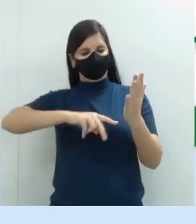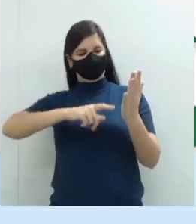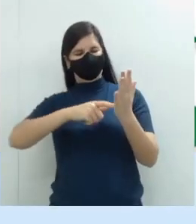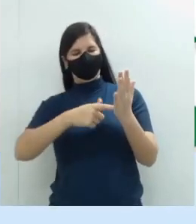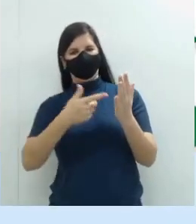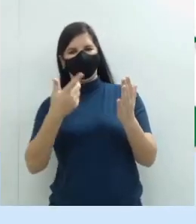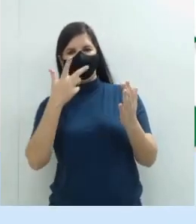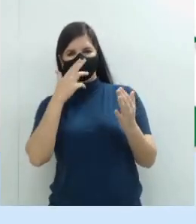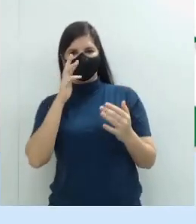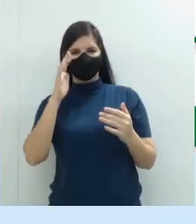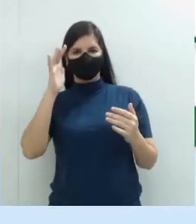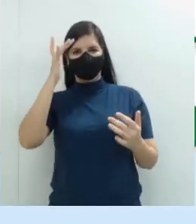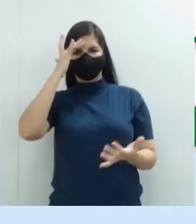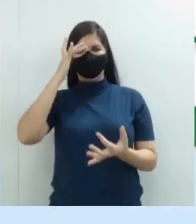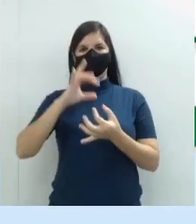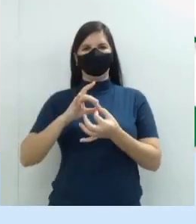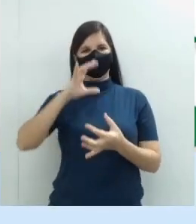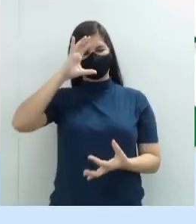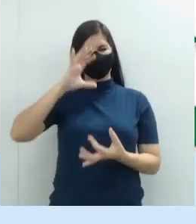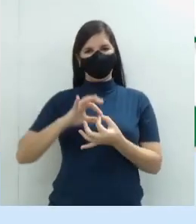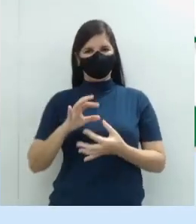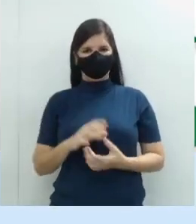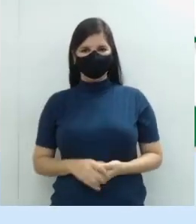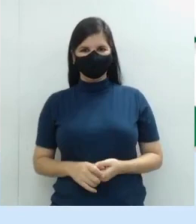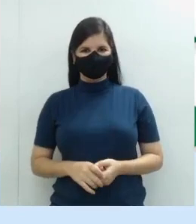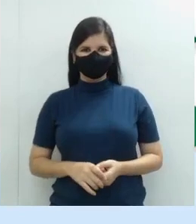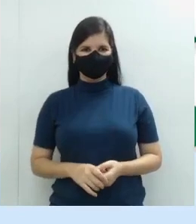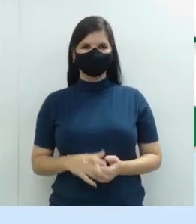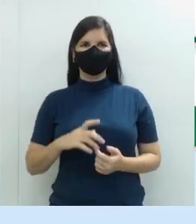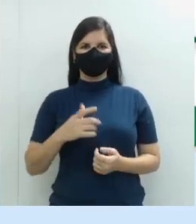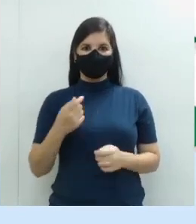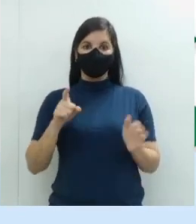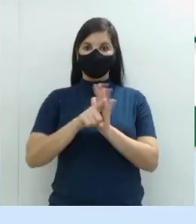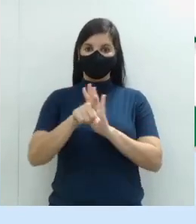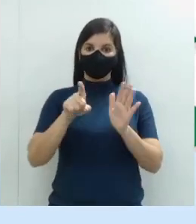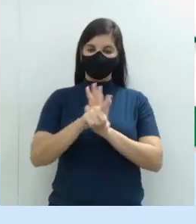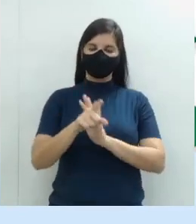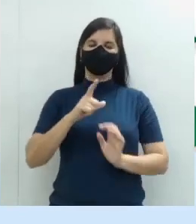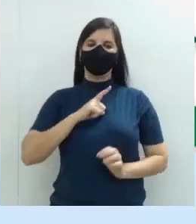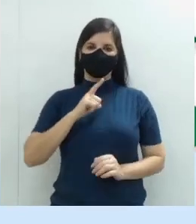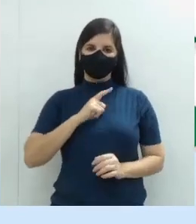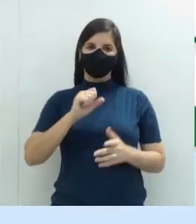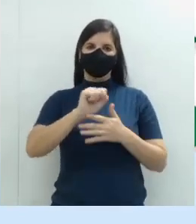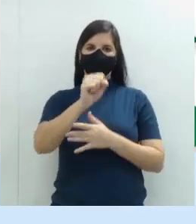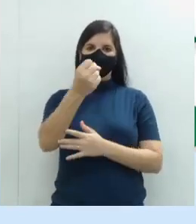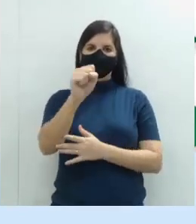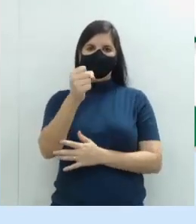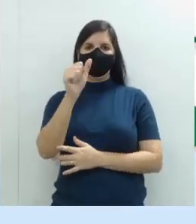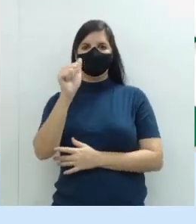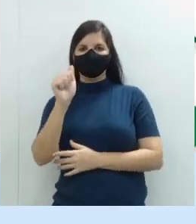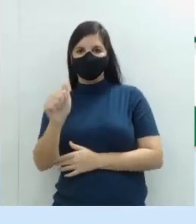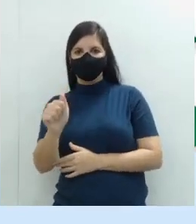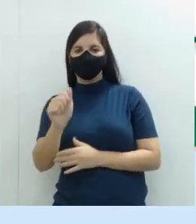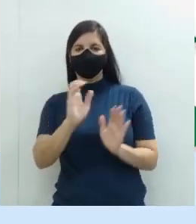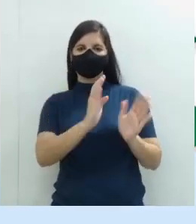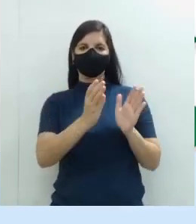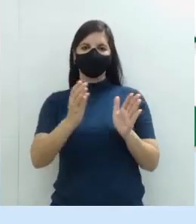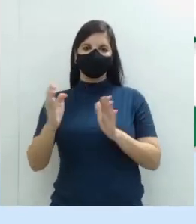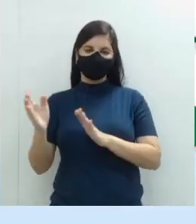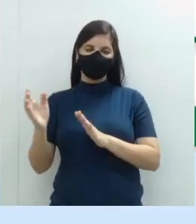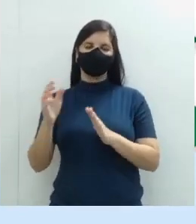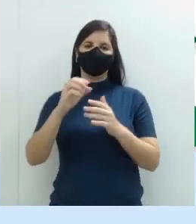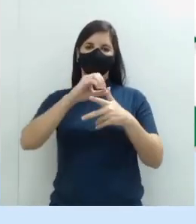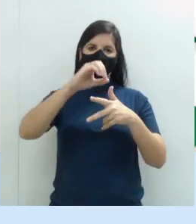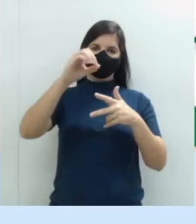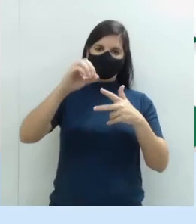chama-se raciocínio lógico. Entenda. É esse tipo de questão que cai lá no SSA para trabalhar a sequência, no